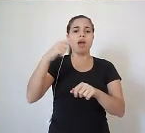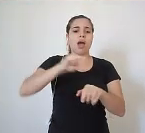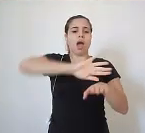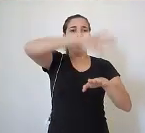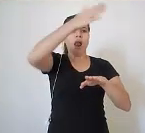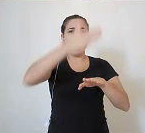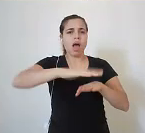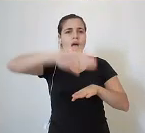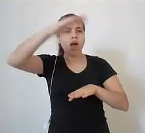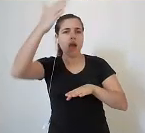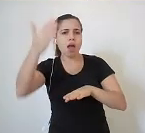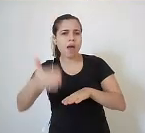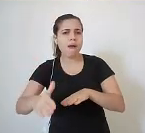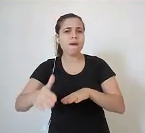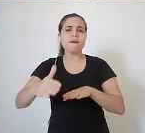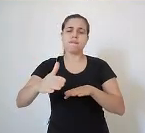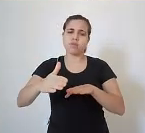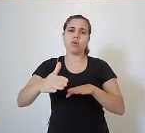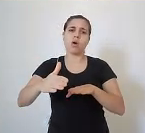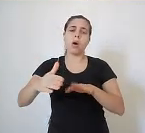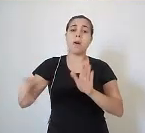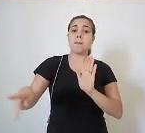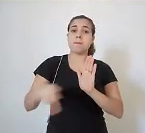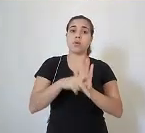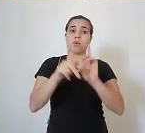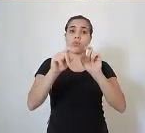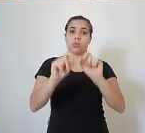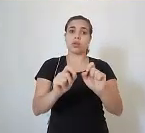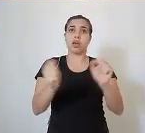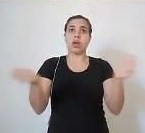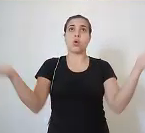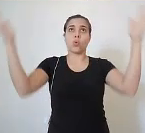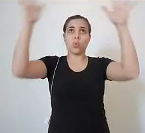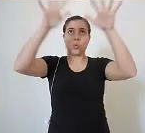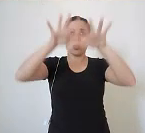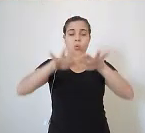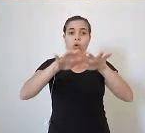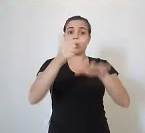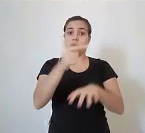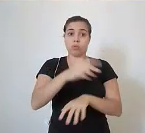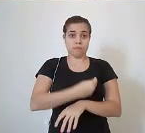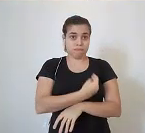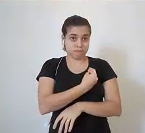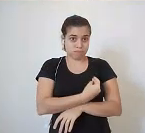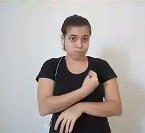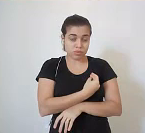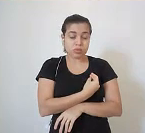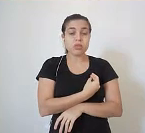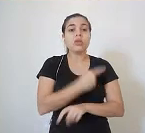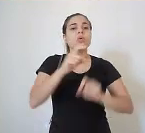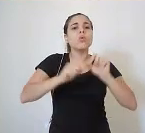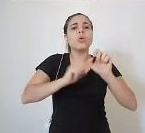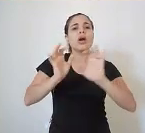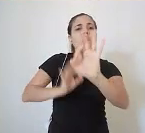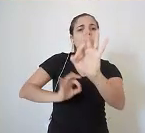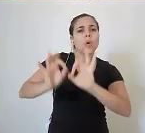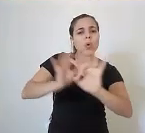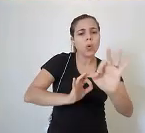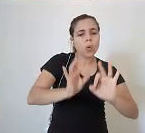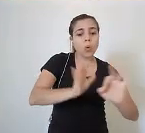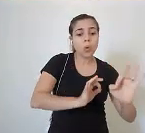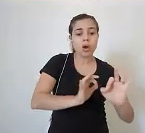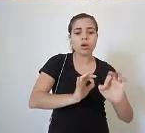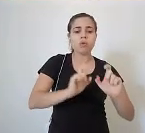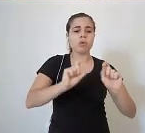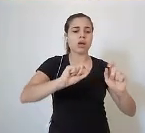luminosa, precipitação, relevo, essas condições abióticas, físicas e químicas, essas